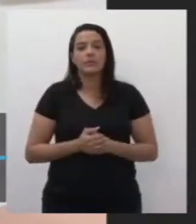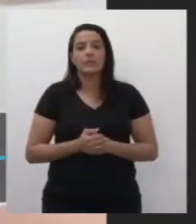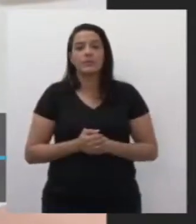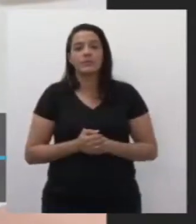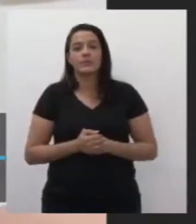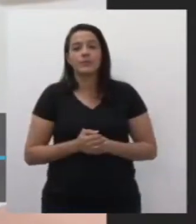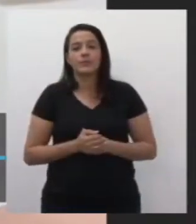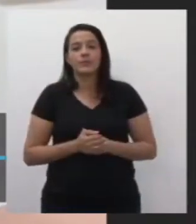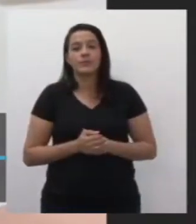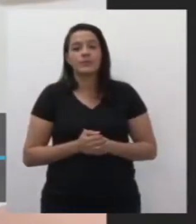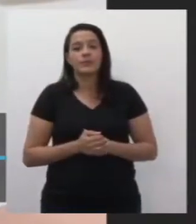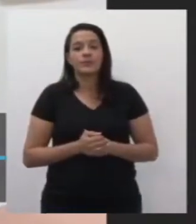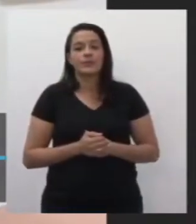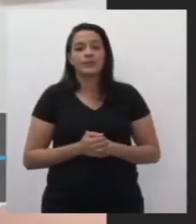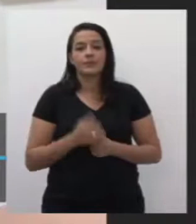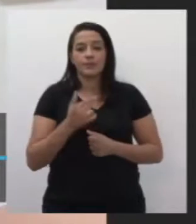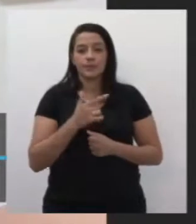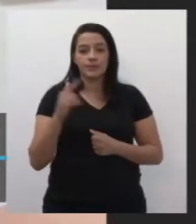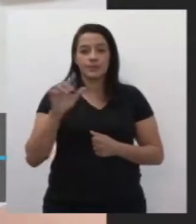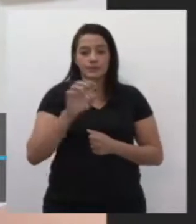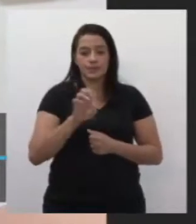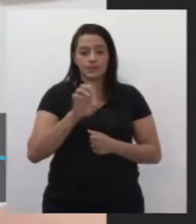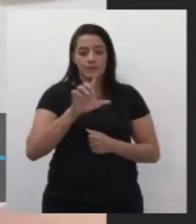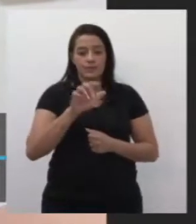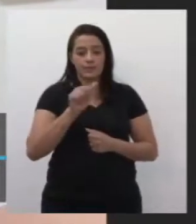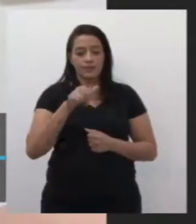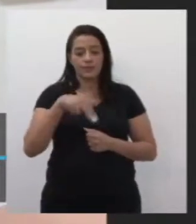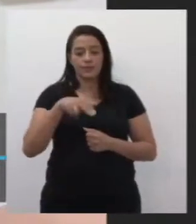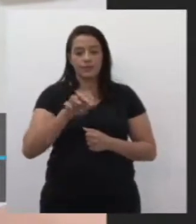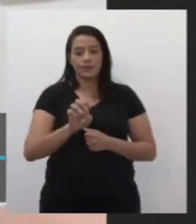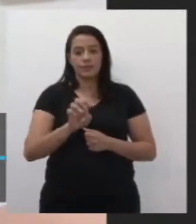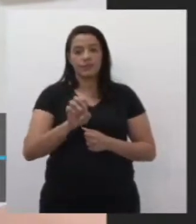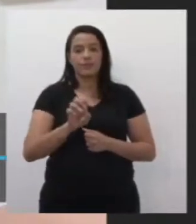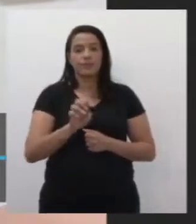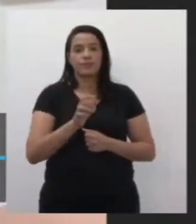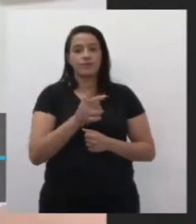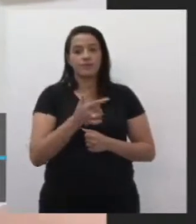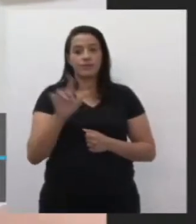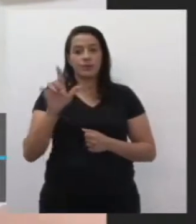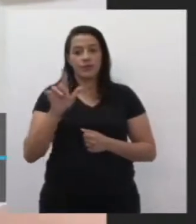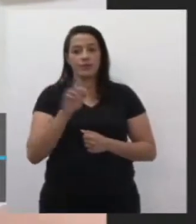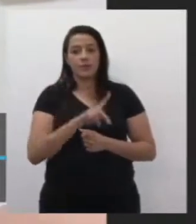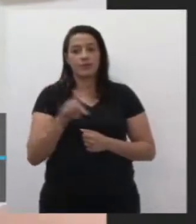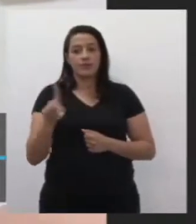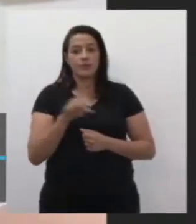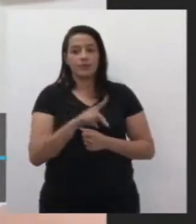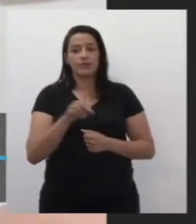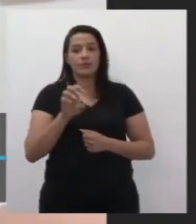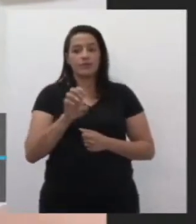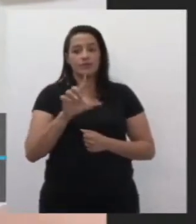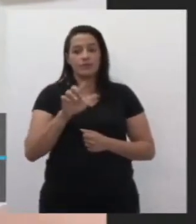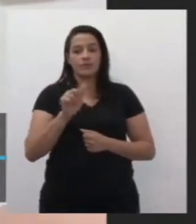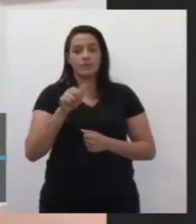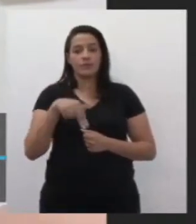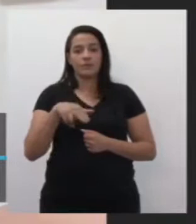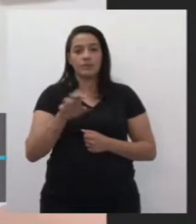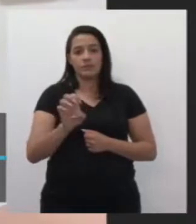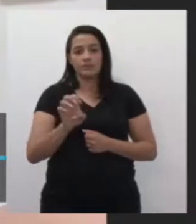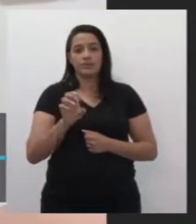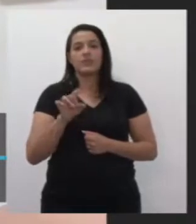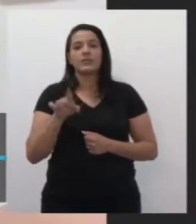professora Elaine ainda está com dificuldade, não é essa Elaine, a professora Elaine está com